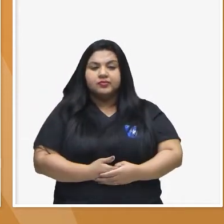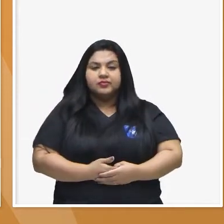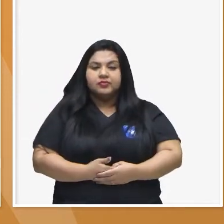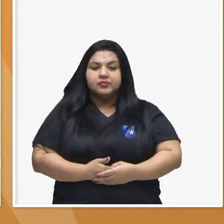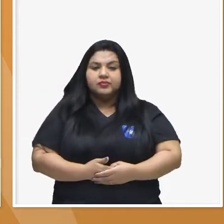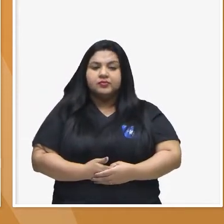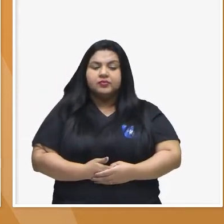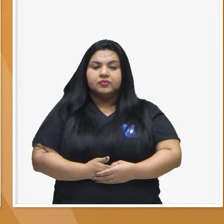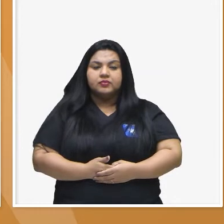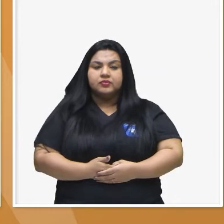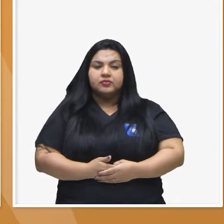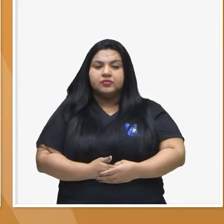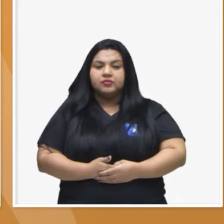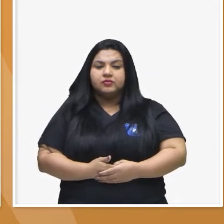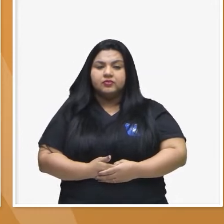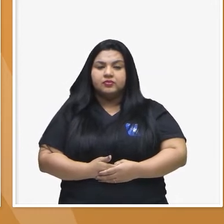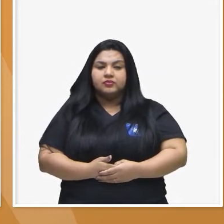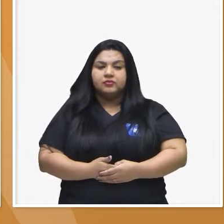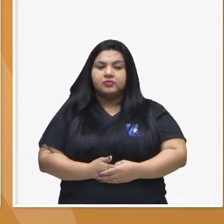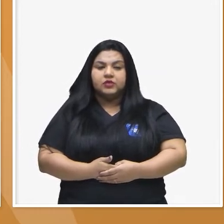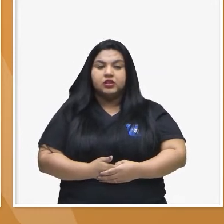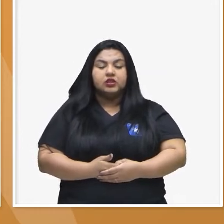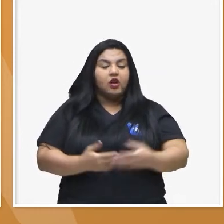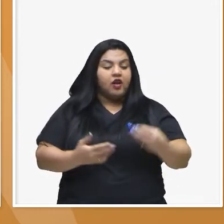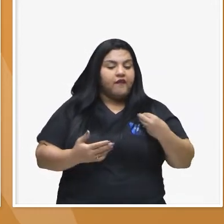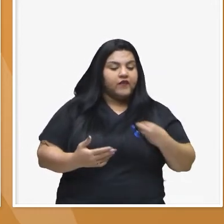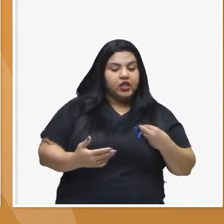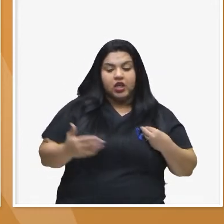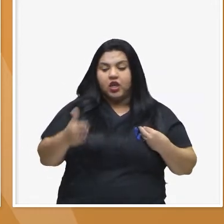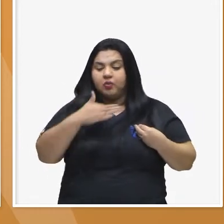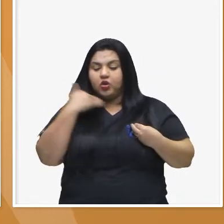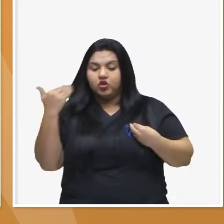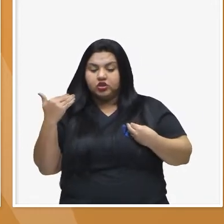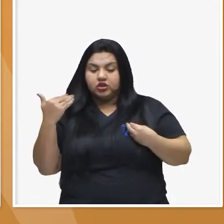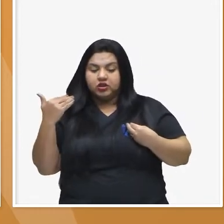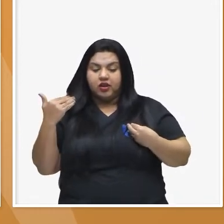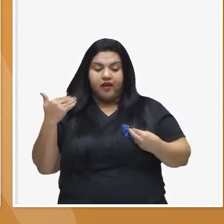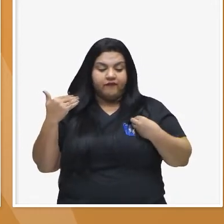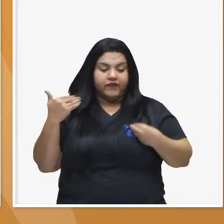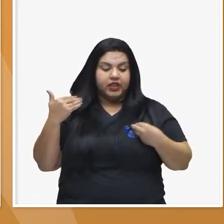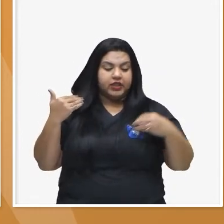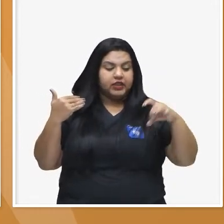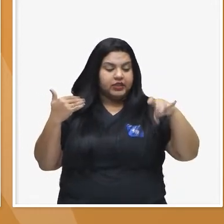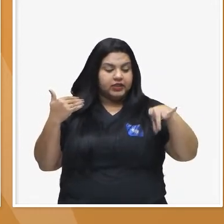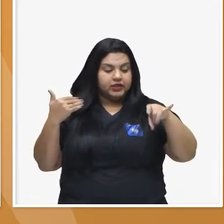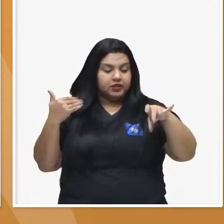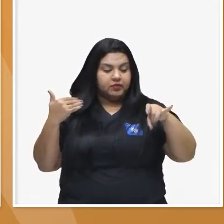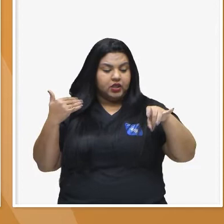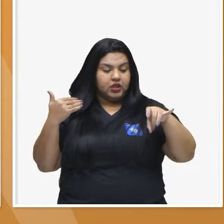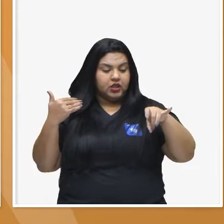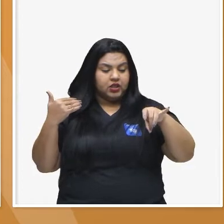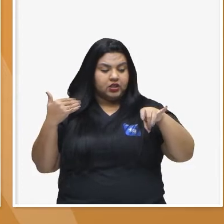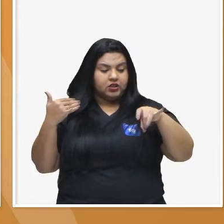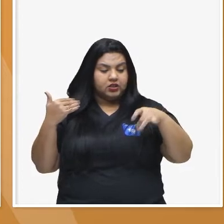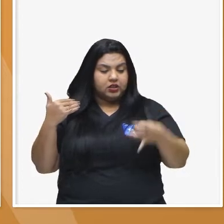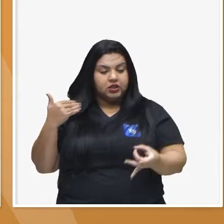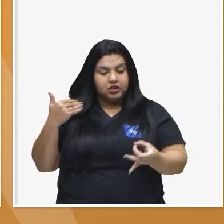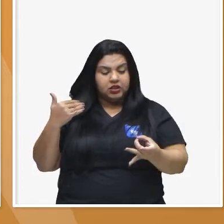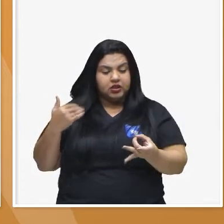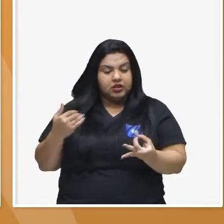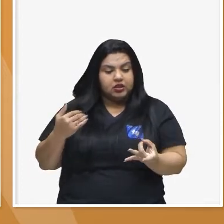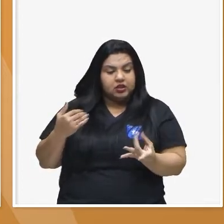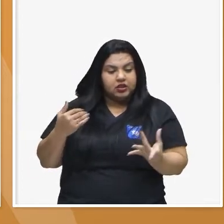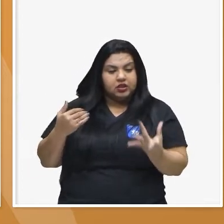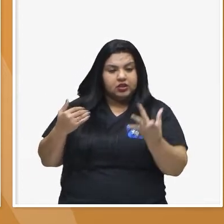Qual é a contradição que está aí entre a vida e a morte? A vida da semente e a morte dela para que ela possa, então,